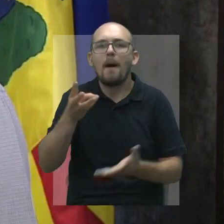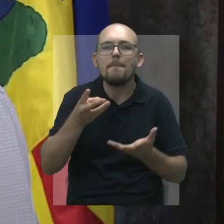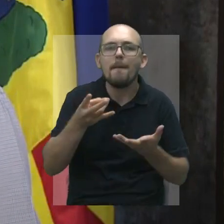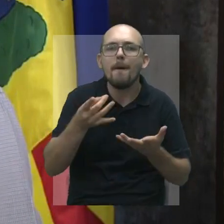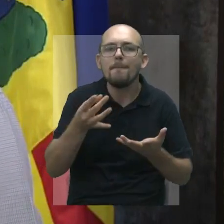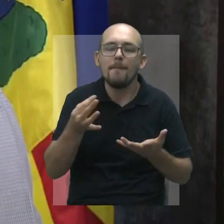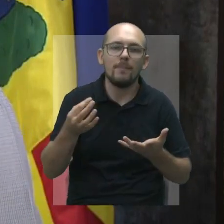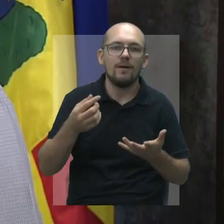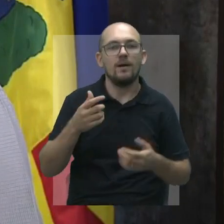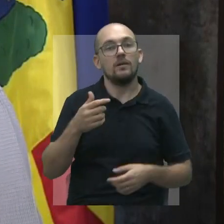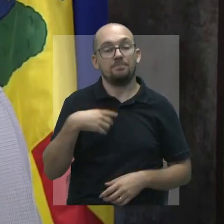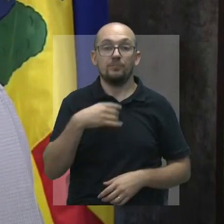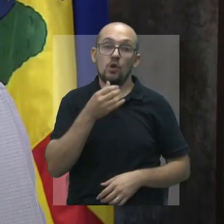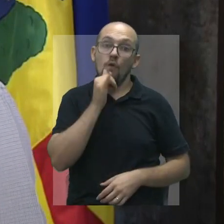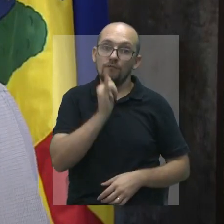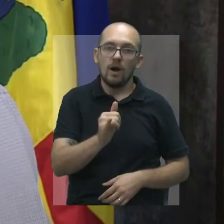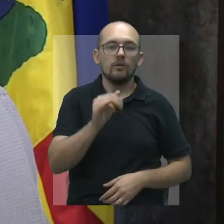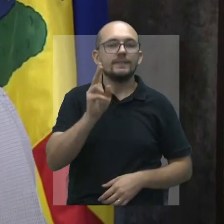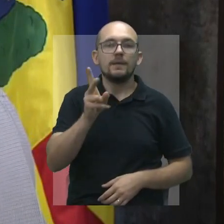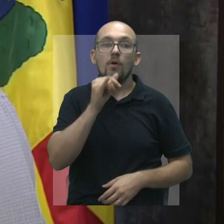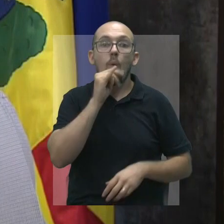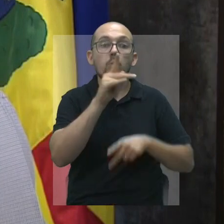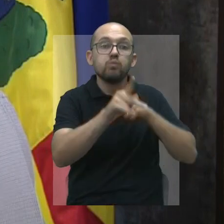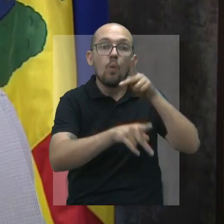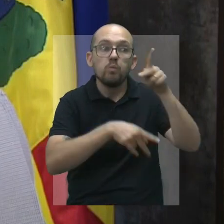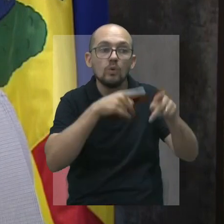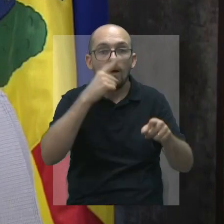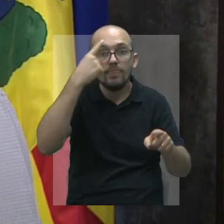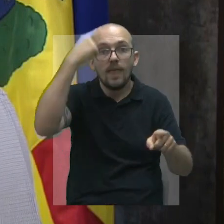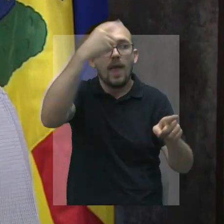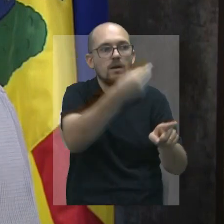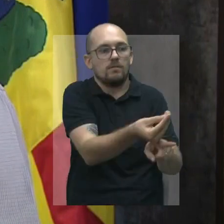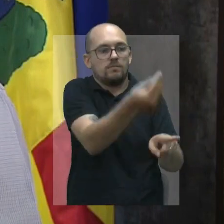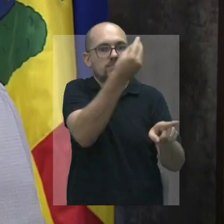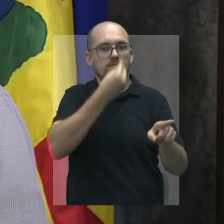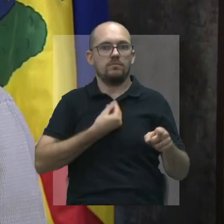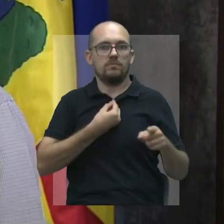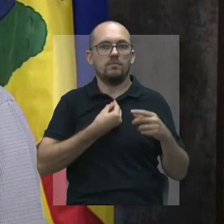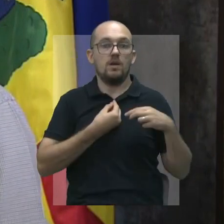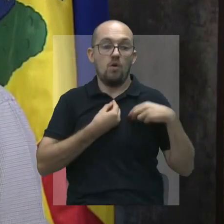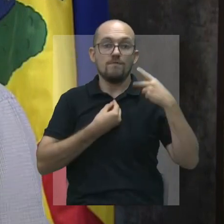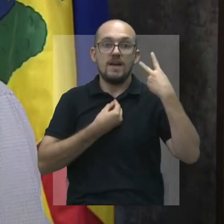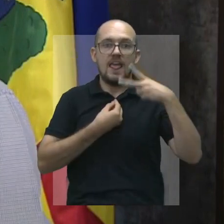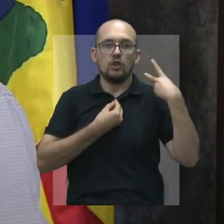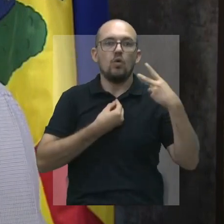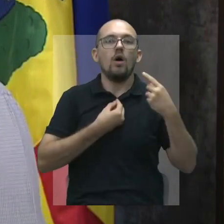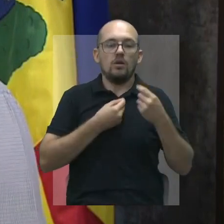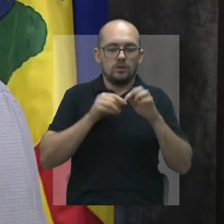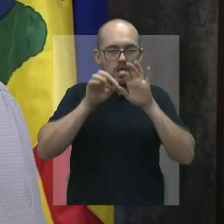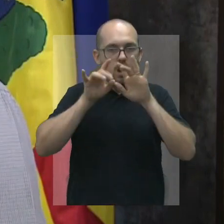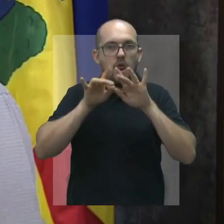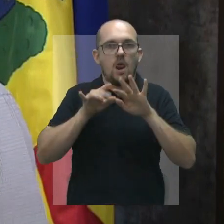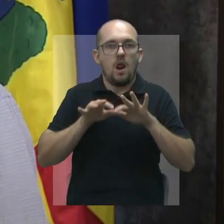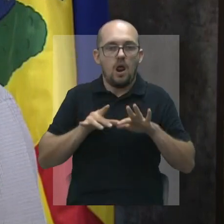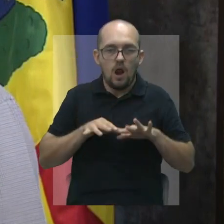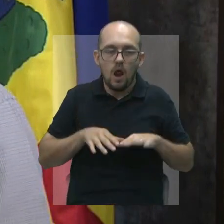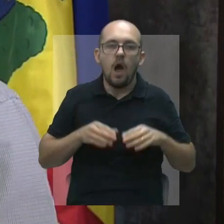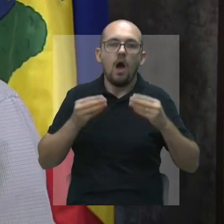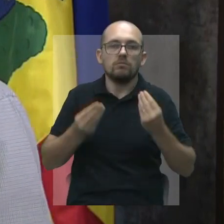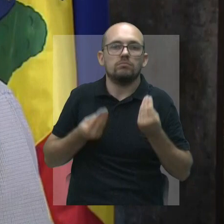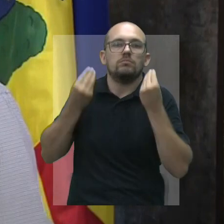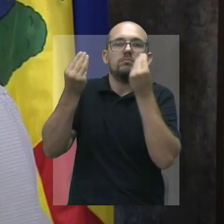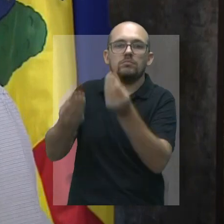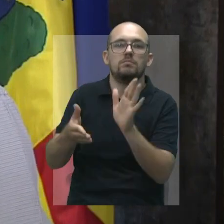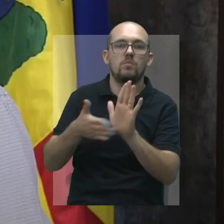as ideias maiores vêm da população, né? Nós, vereadores, apenas assimilamos e colocamos no papel isso